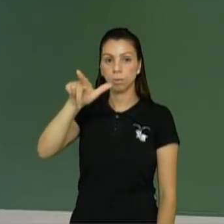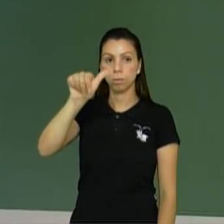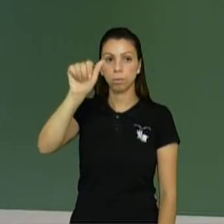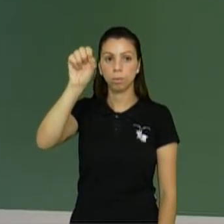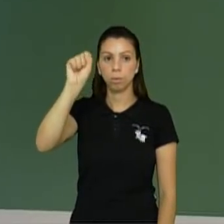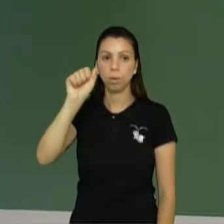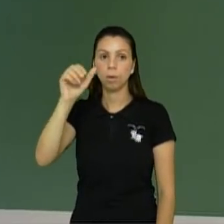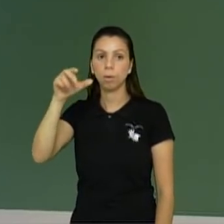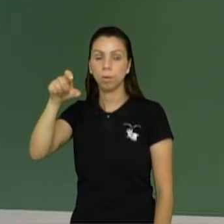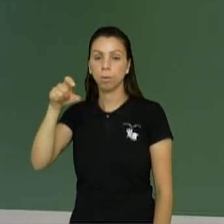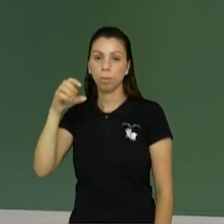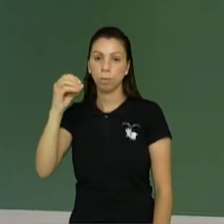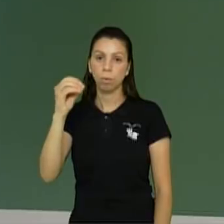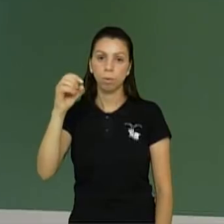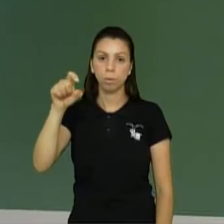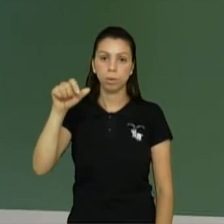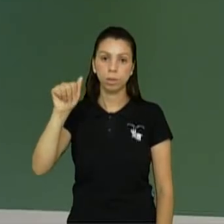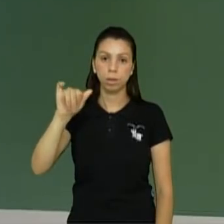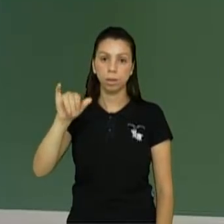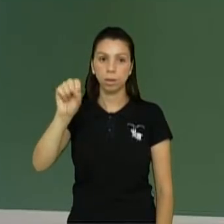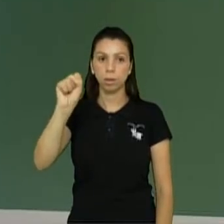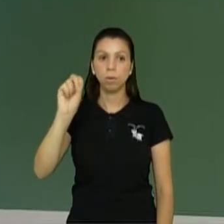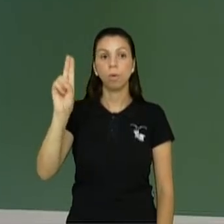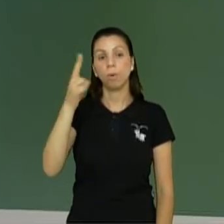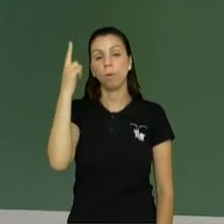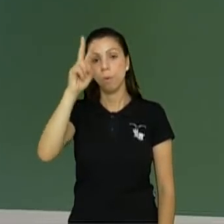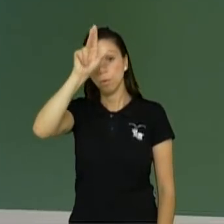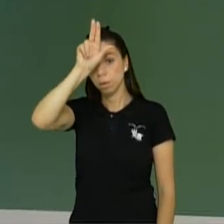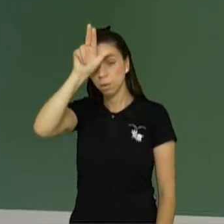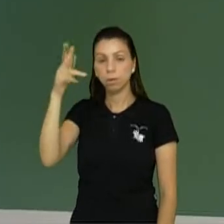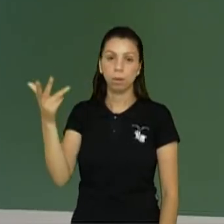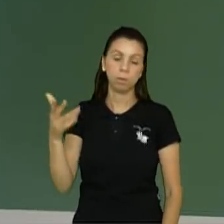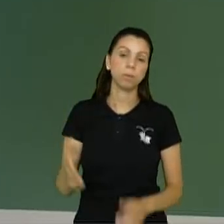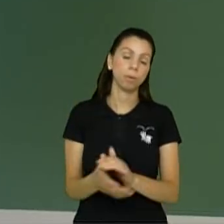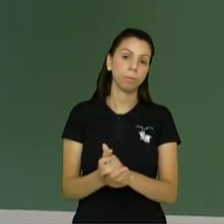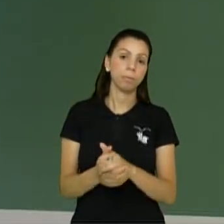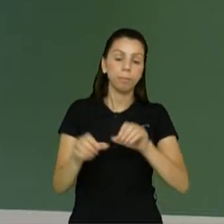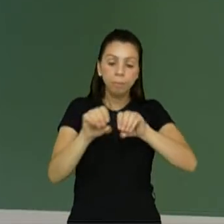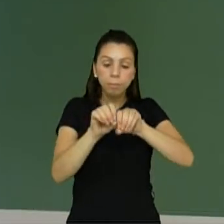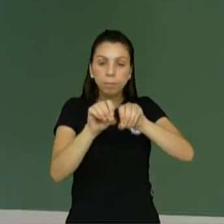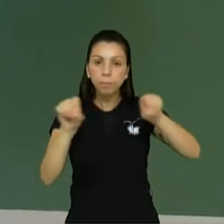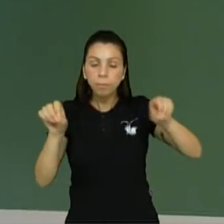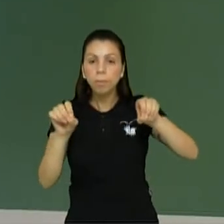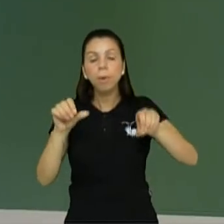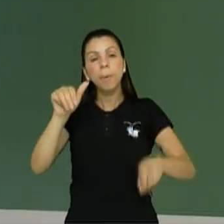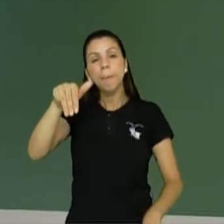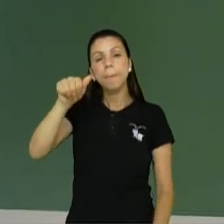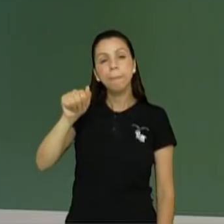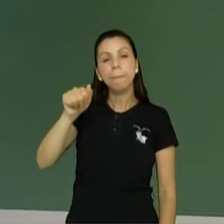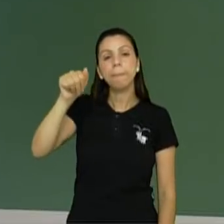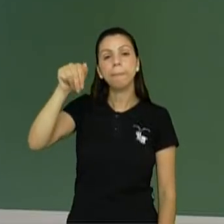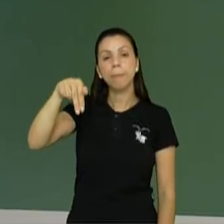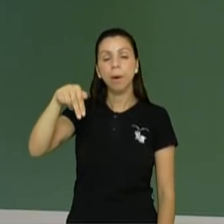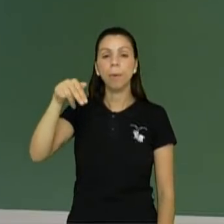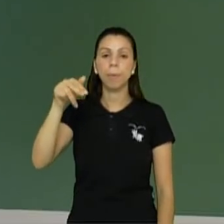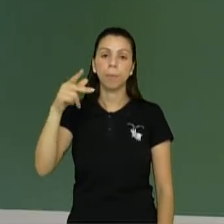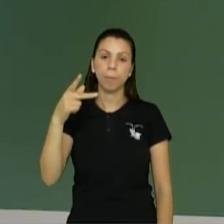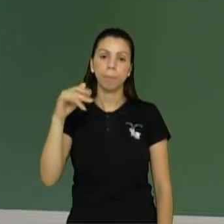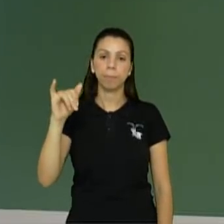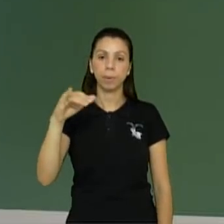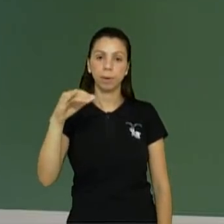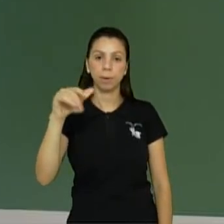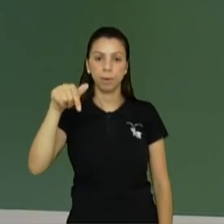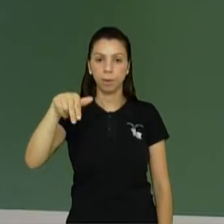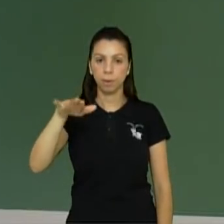glândulas antenais. Mas quando a gente falar de artrópode, lembre-se dos túbulos de Malpighi, que é o que acontece na maioria dos